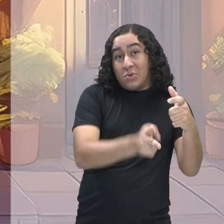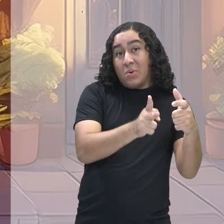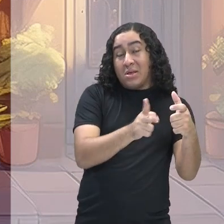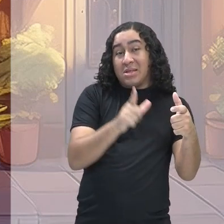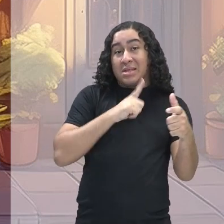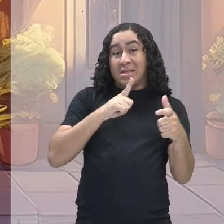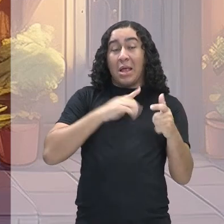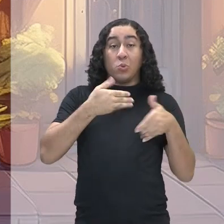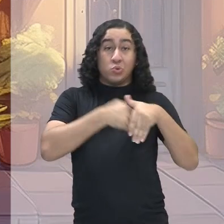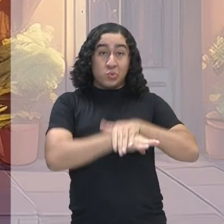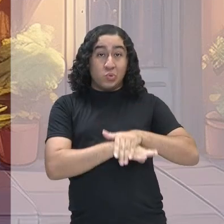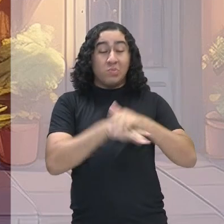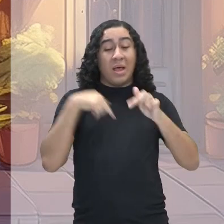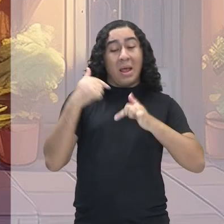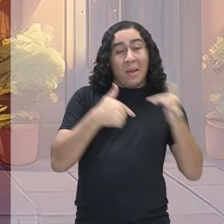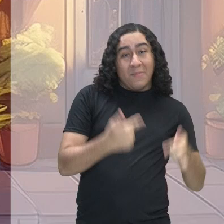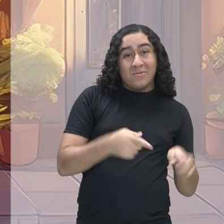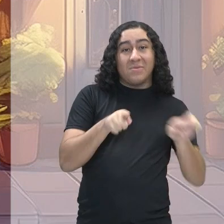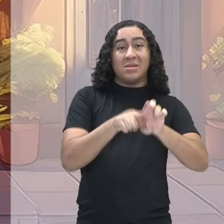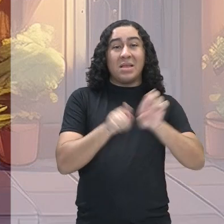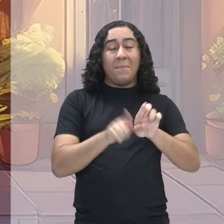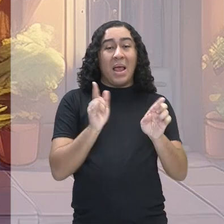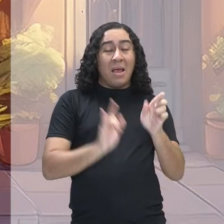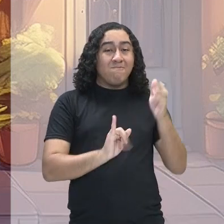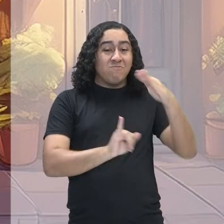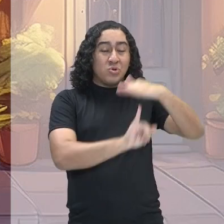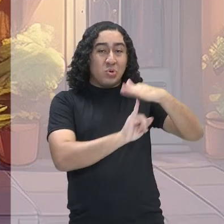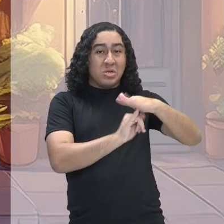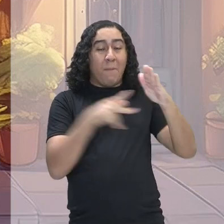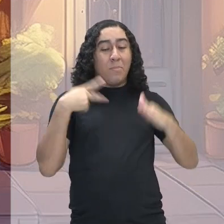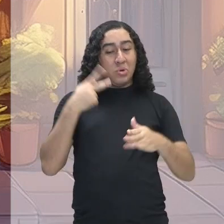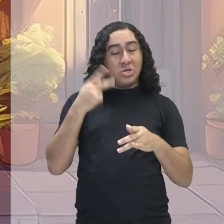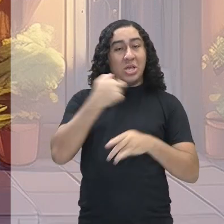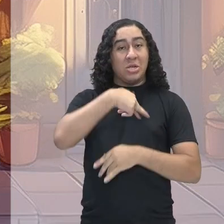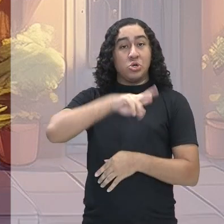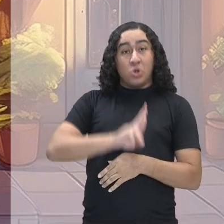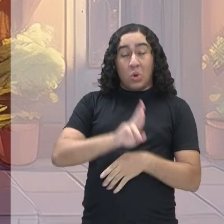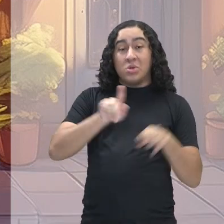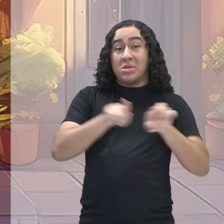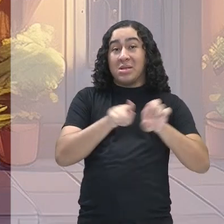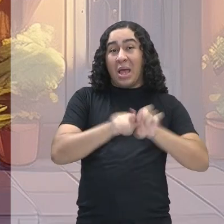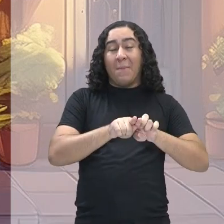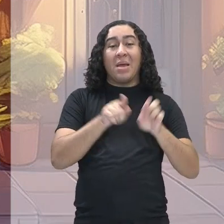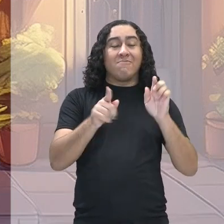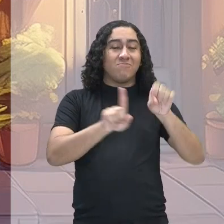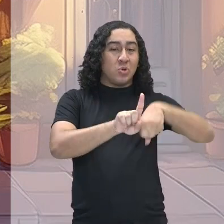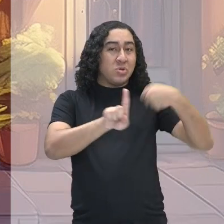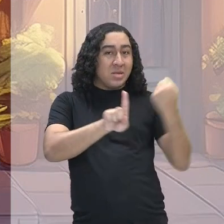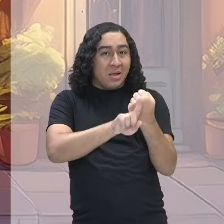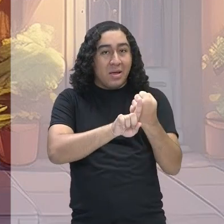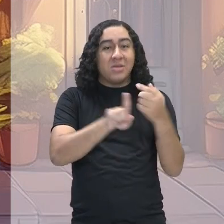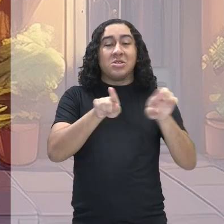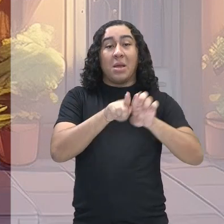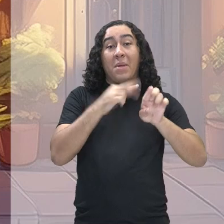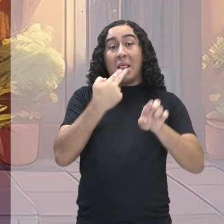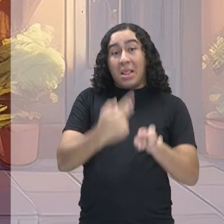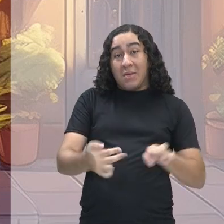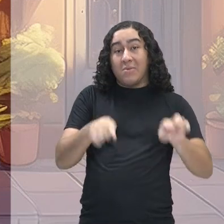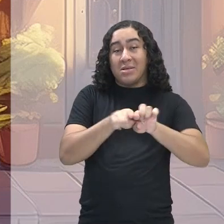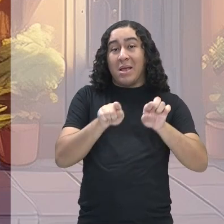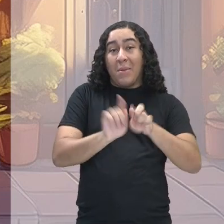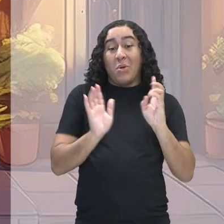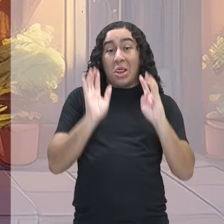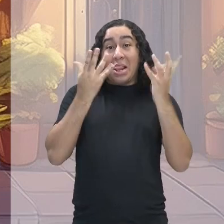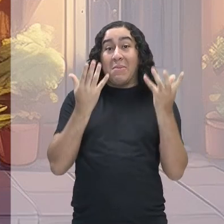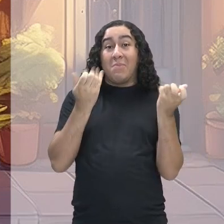Hábitos, costumes, instituições políticas, religiosas, valores sociais, língua e até o clima